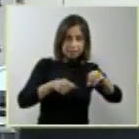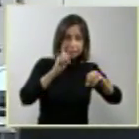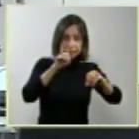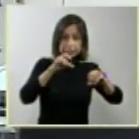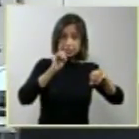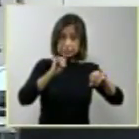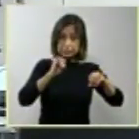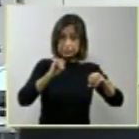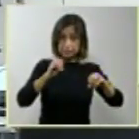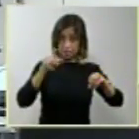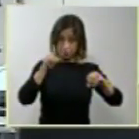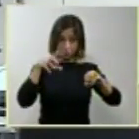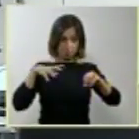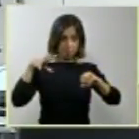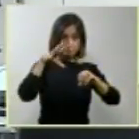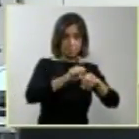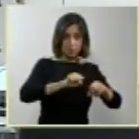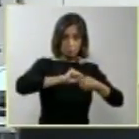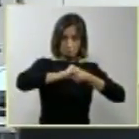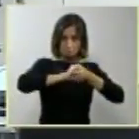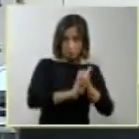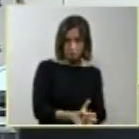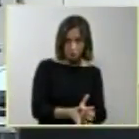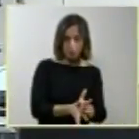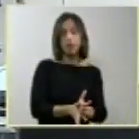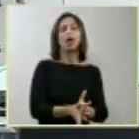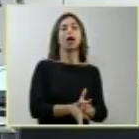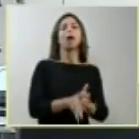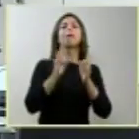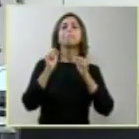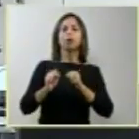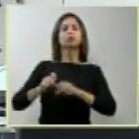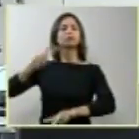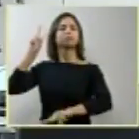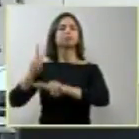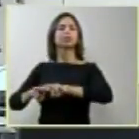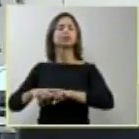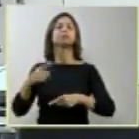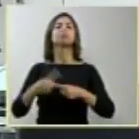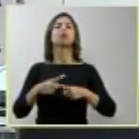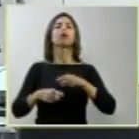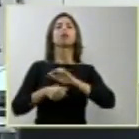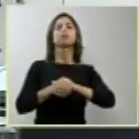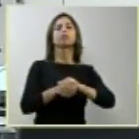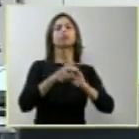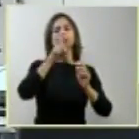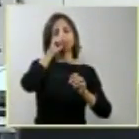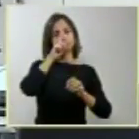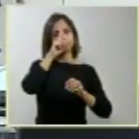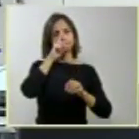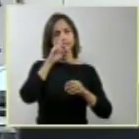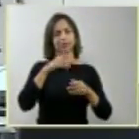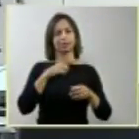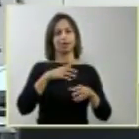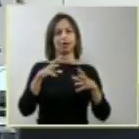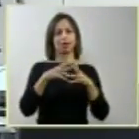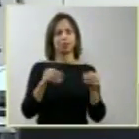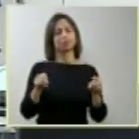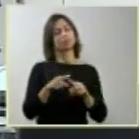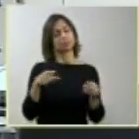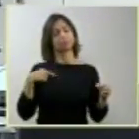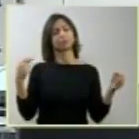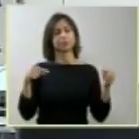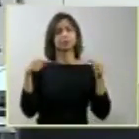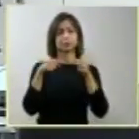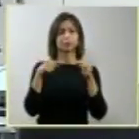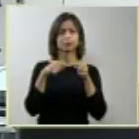se puder destruir um ovo de uma tartaruga, porque ela está arriscada de extinção. Então, nós temos que ser minimamente coerente e